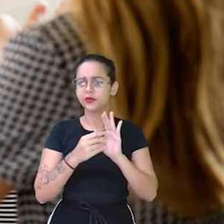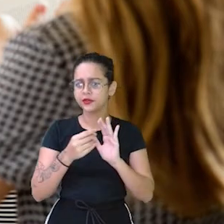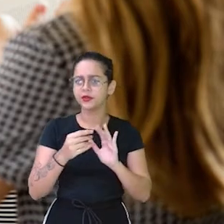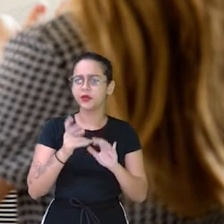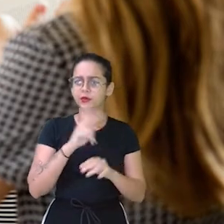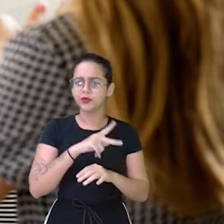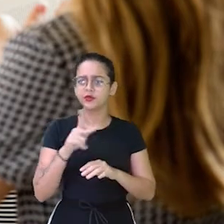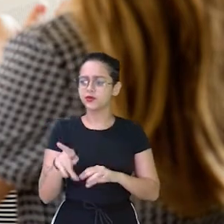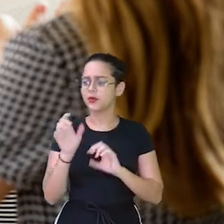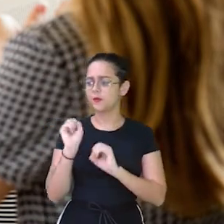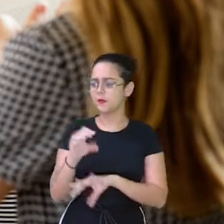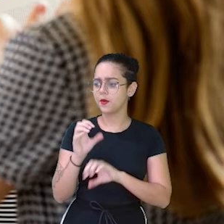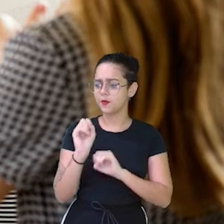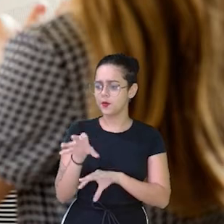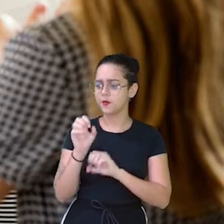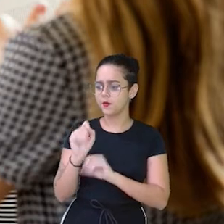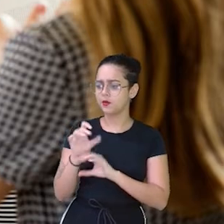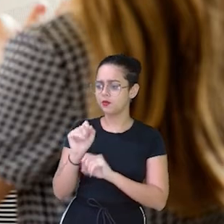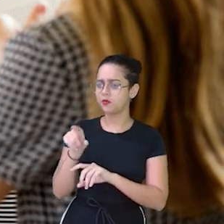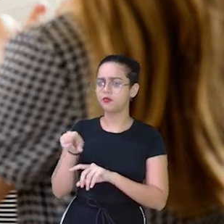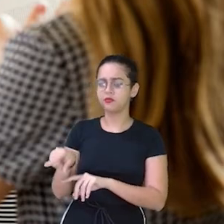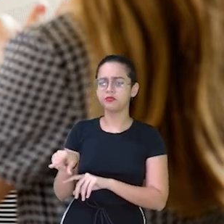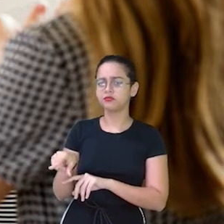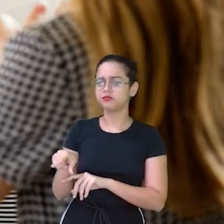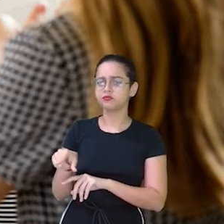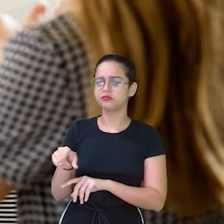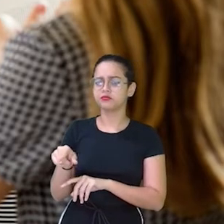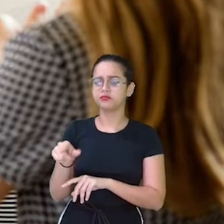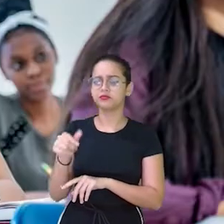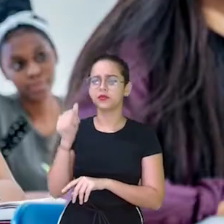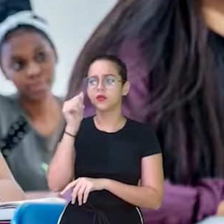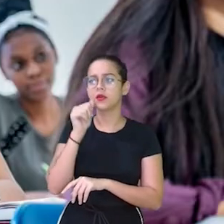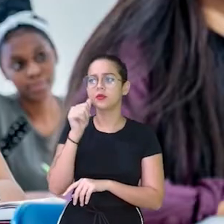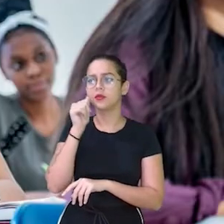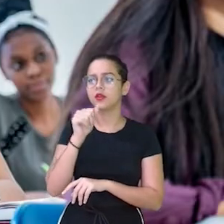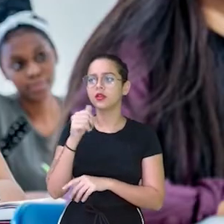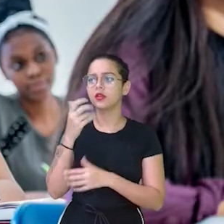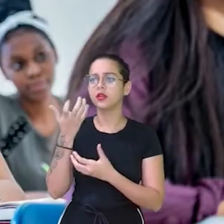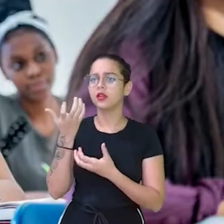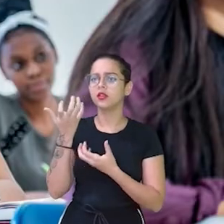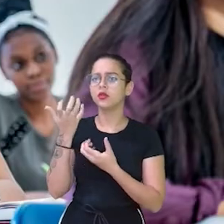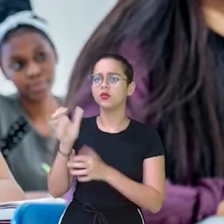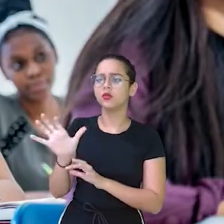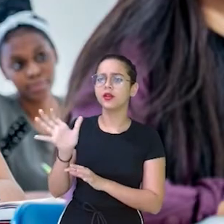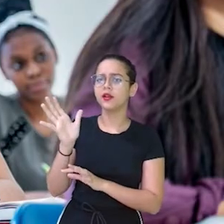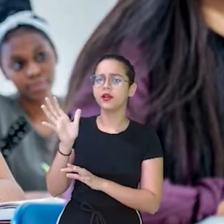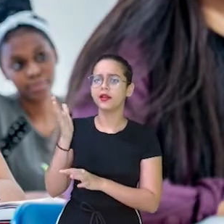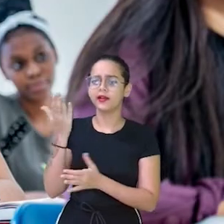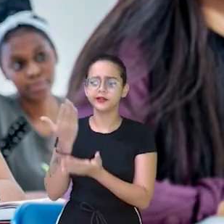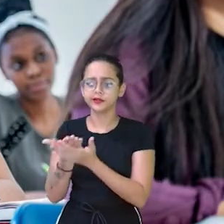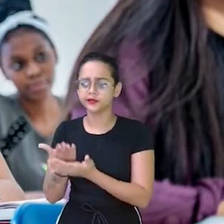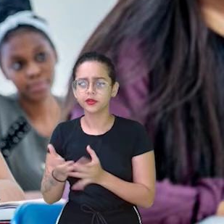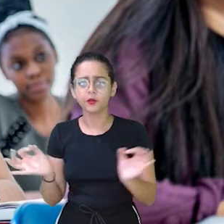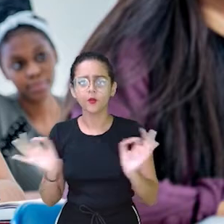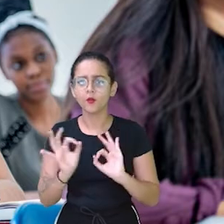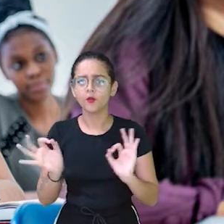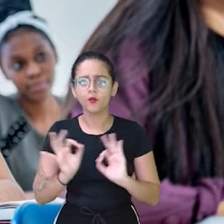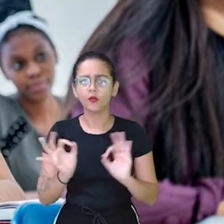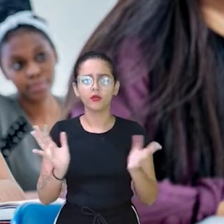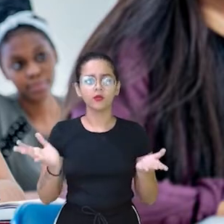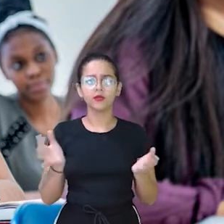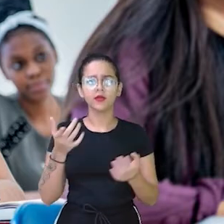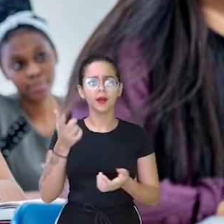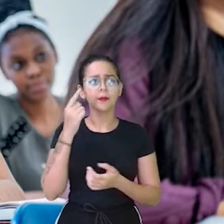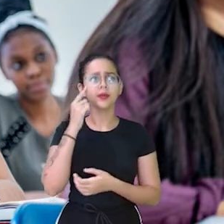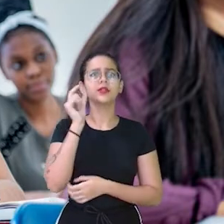pelos professores, né? Como essa turminha aí que vocês estão vendo, ela não queria saber de estudar, minha gente. Sabe o que